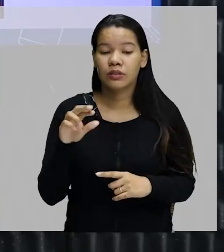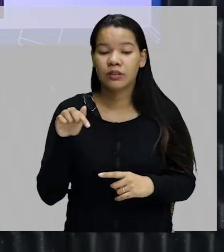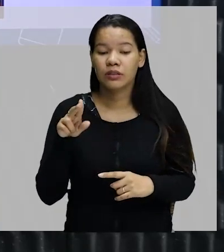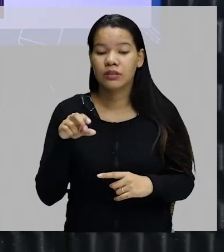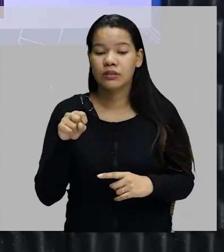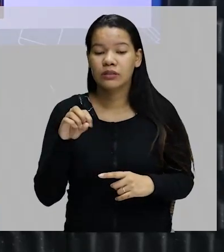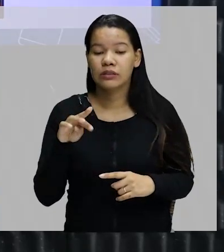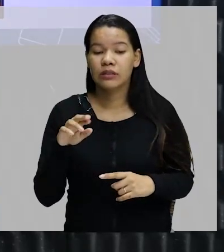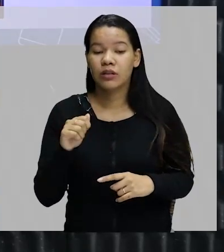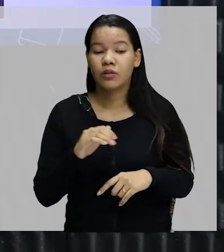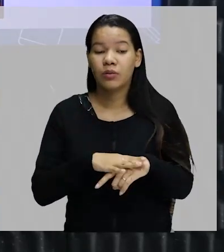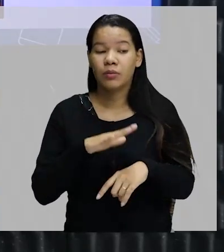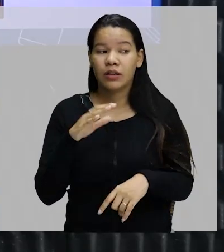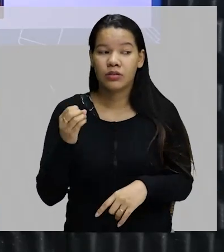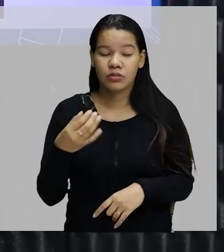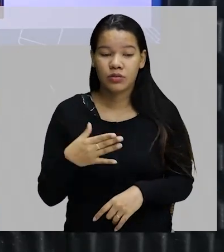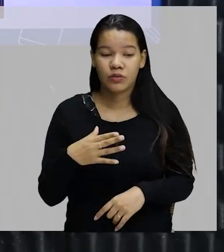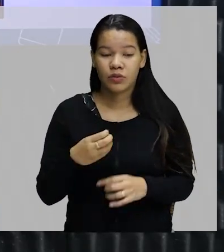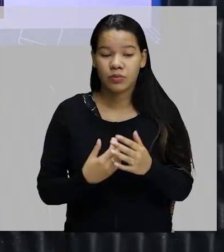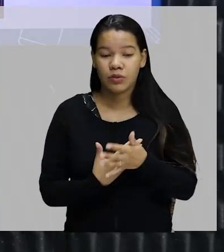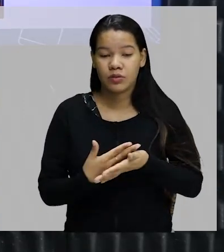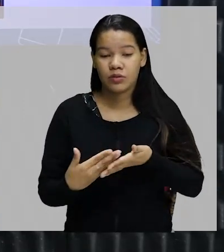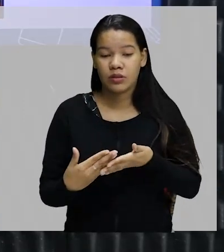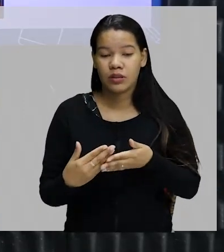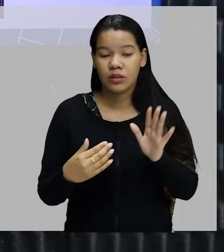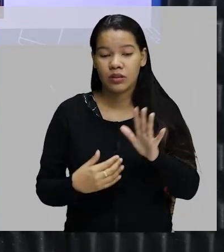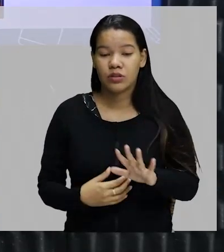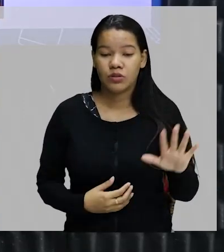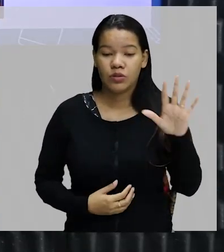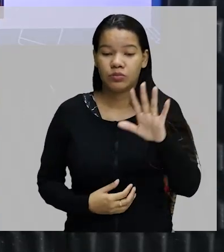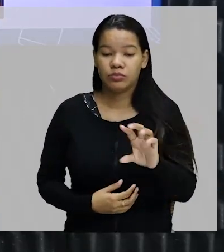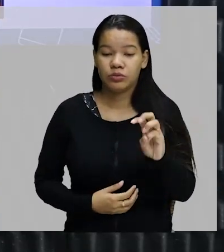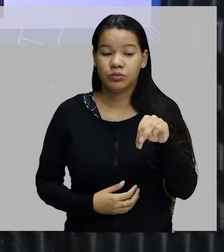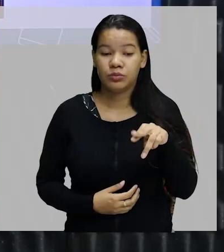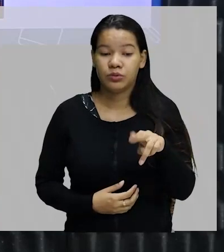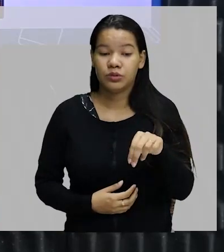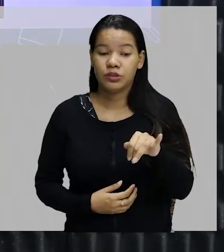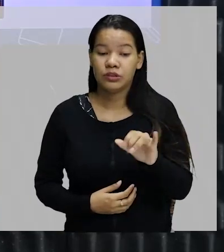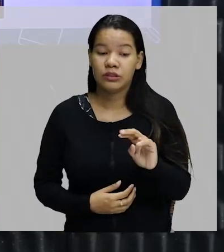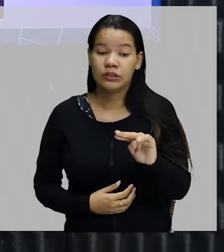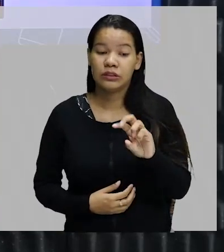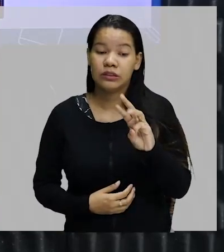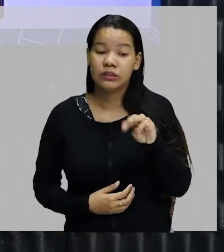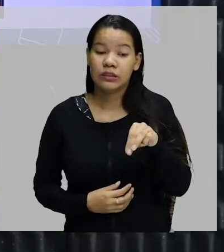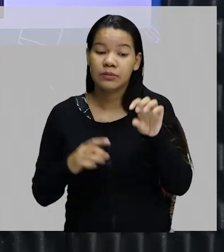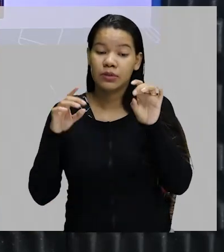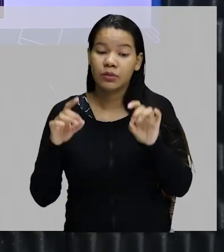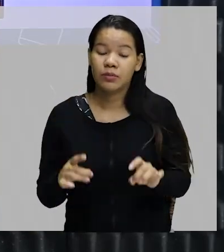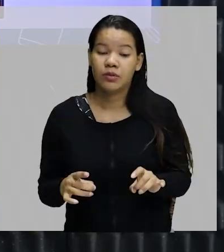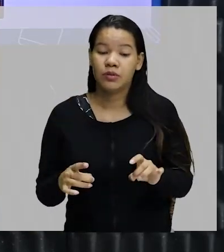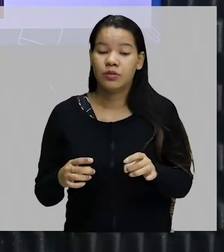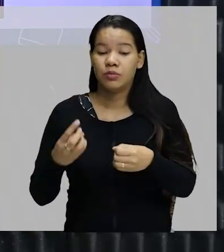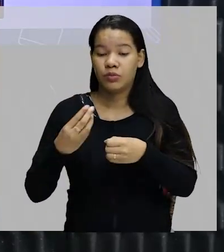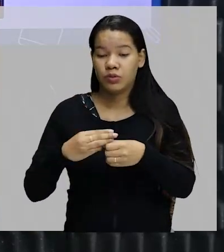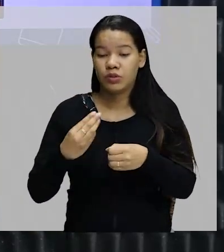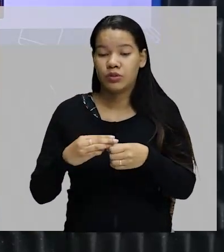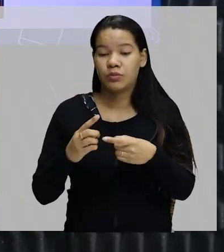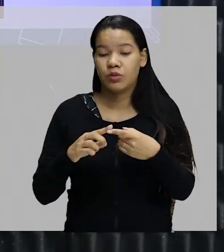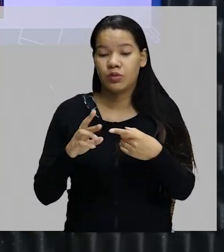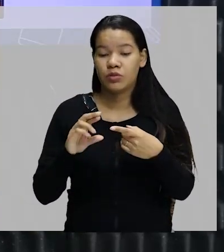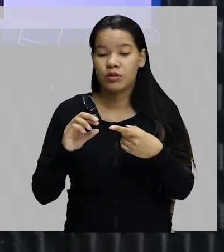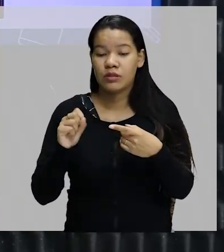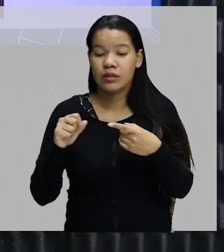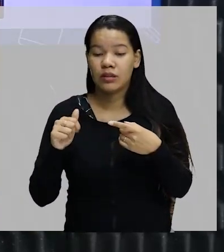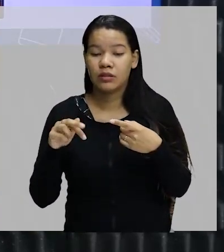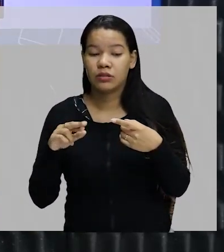Maranhão surgiu na região do Muni, mais especificamente nos municípios de Rosário e Axixá, são ali